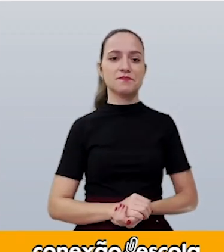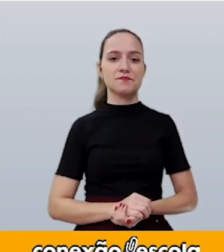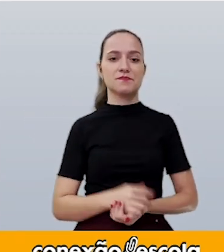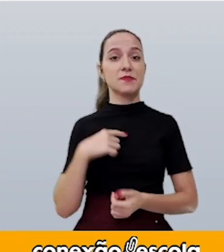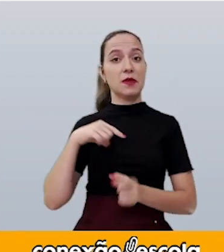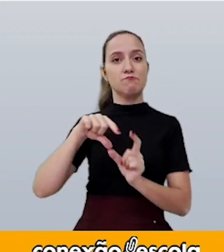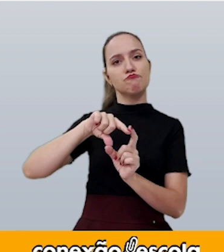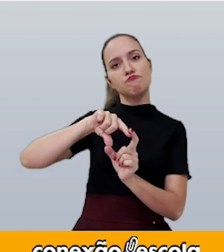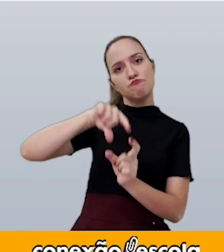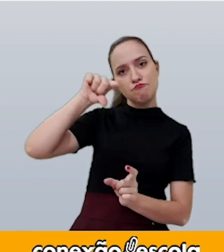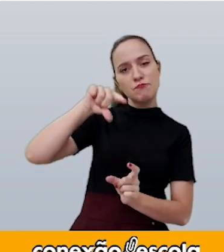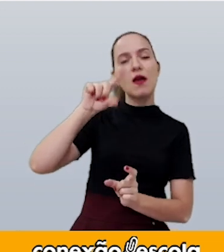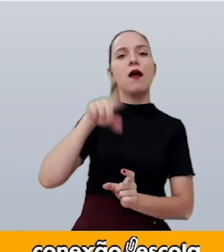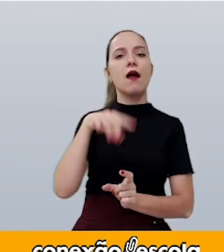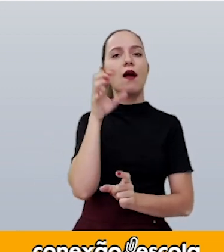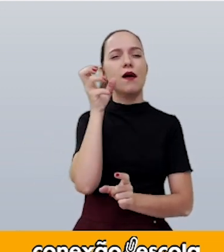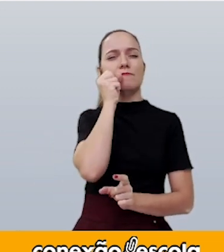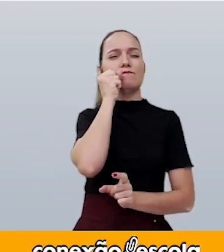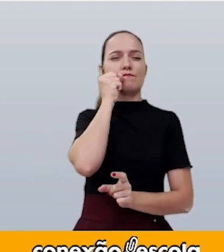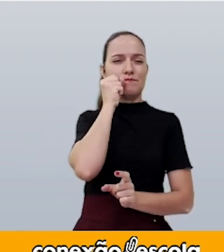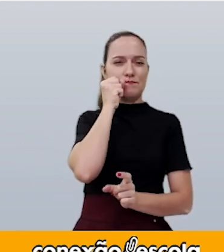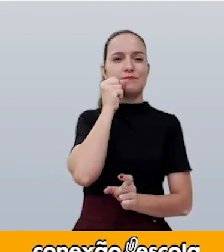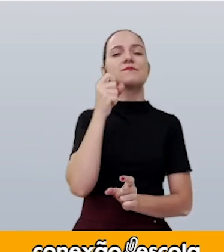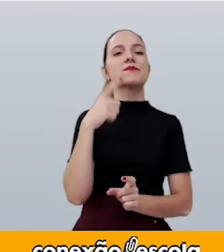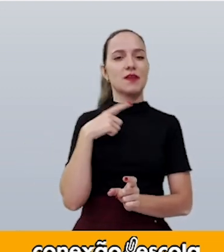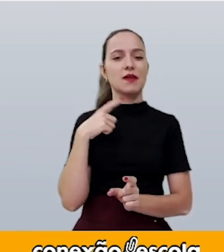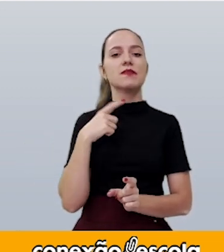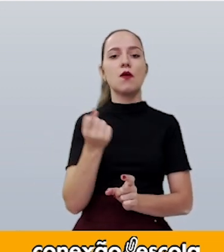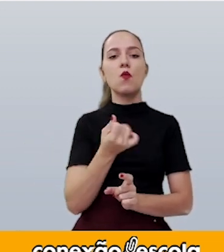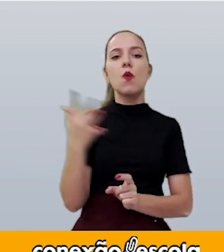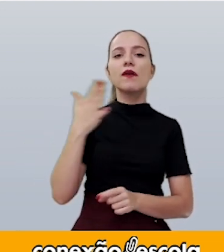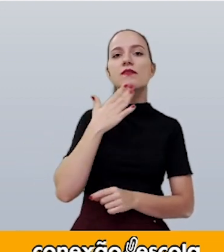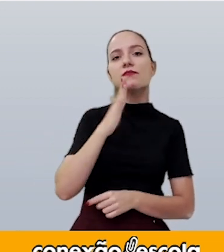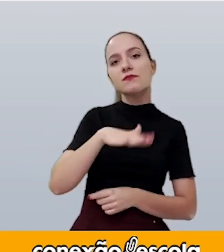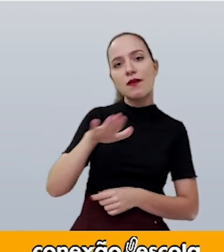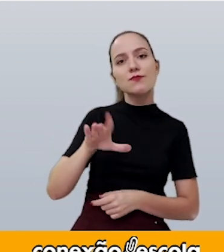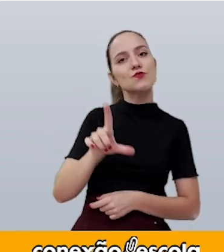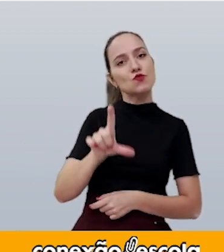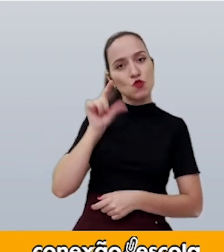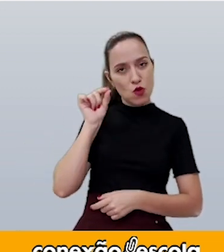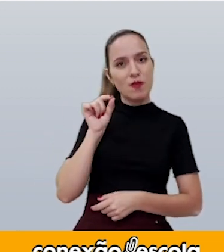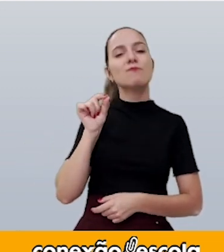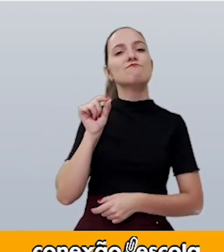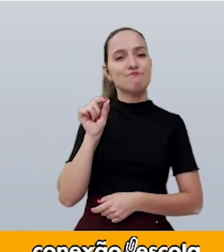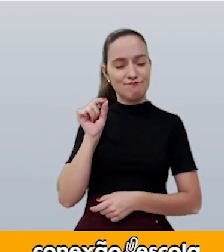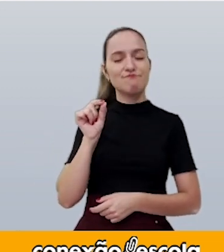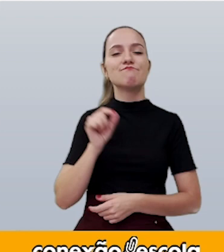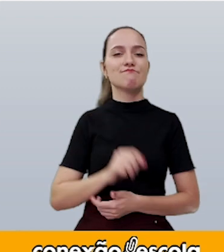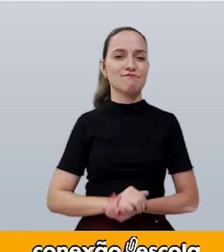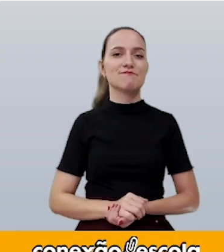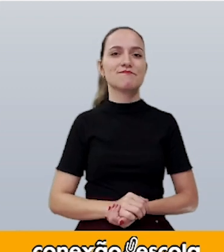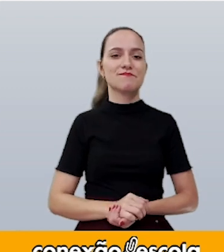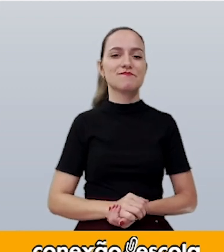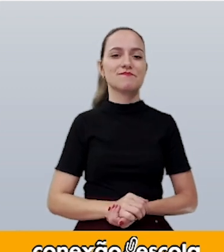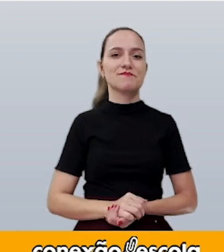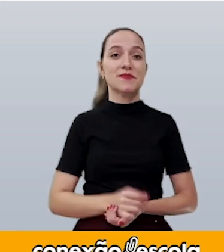Essa é a coluna da quantidade de crianças que escolheram o sabor limão.